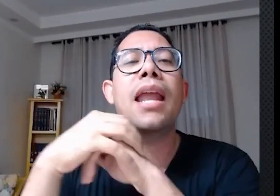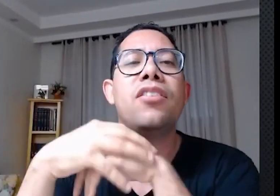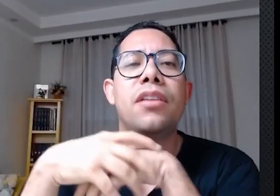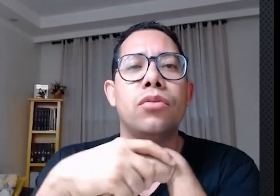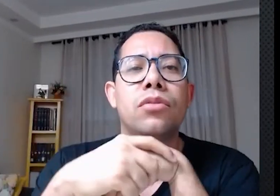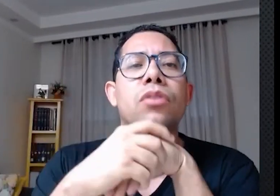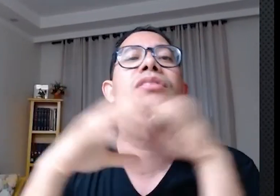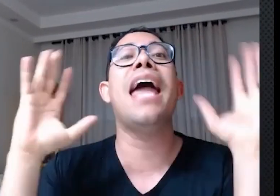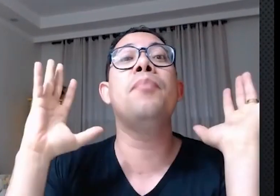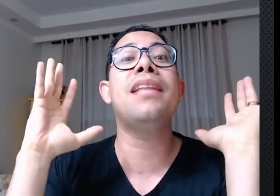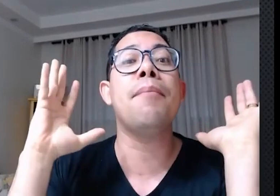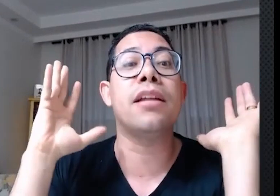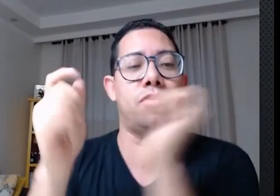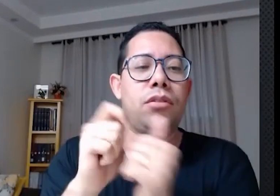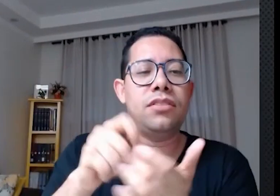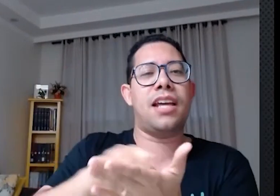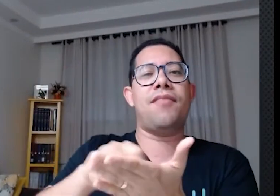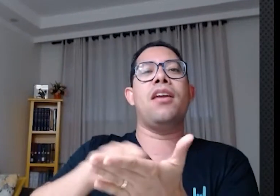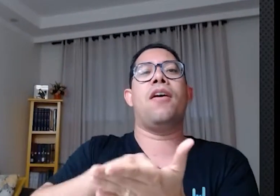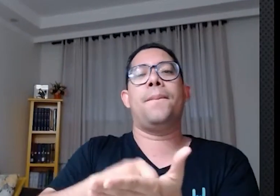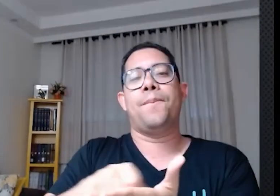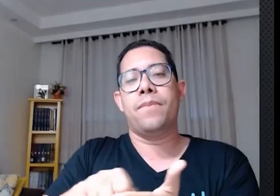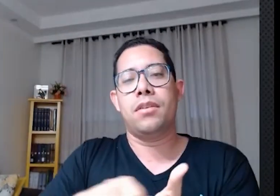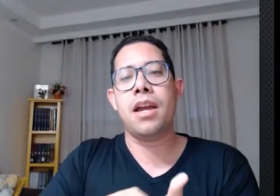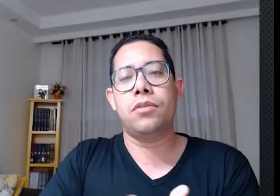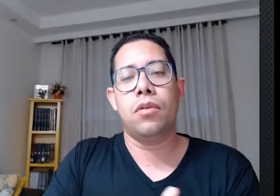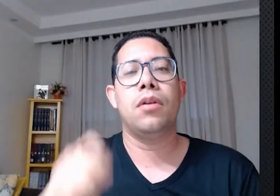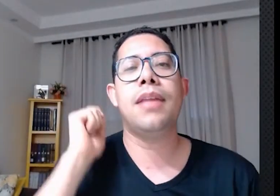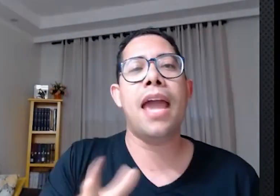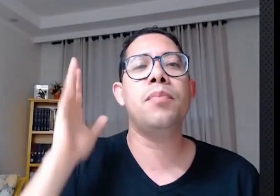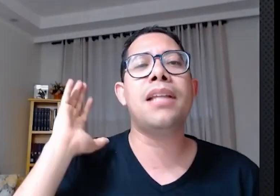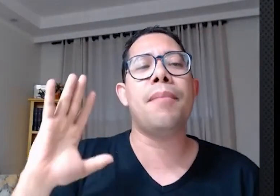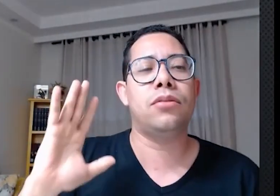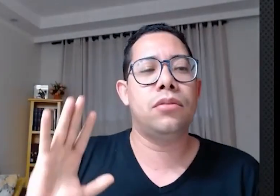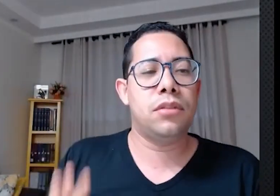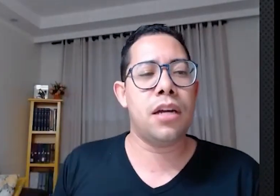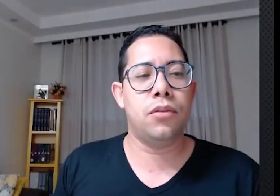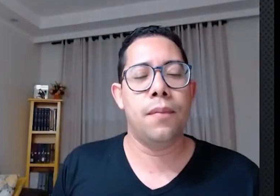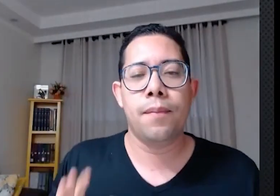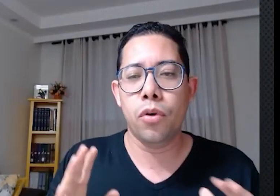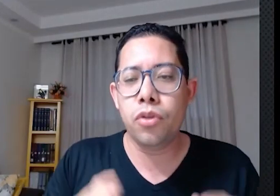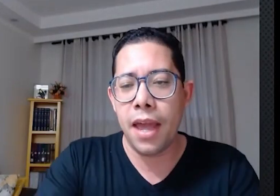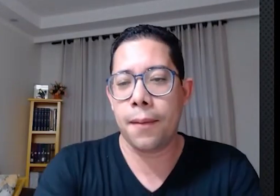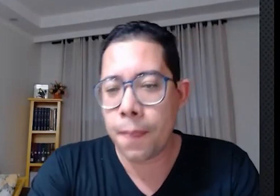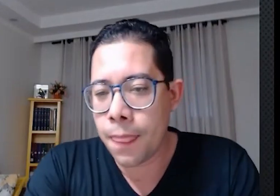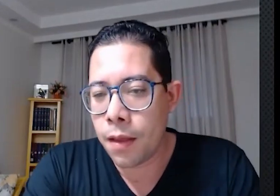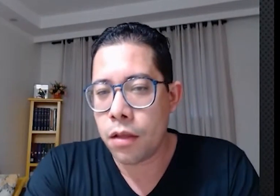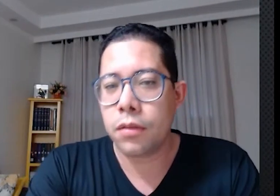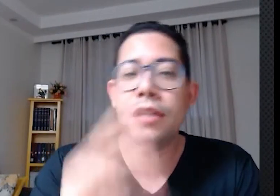que é a lei de Deus? Os 10 mandamentos. Então você escreve aí, ó. Certo? 10 mandamentos. Certo? Muito